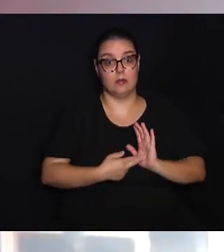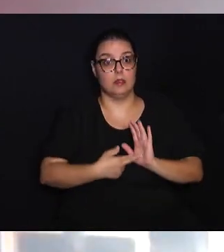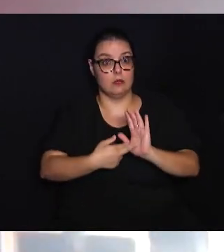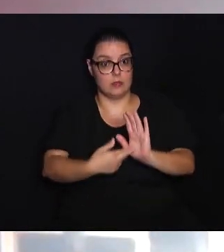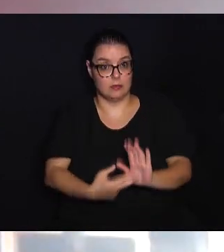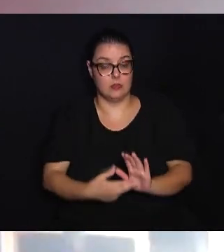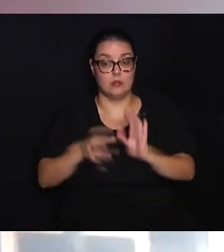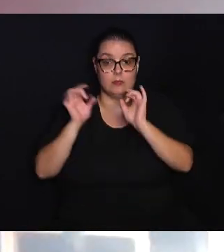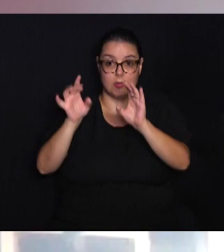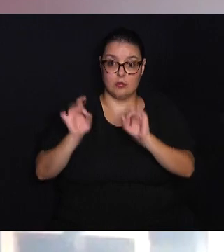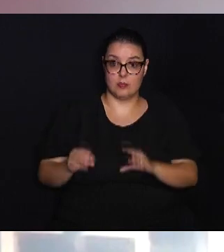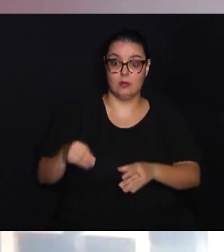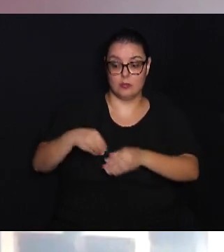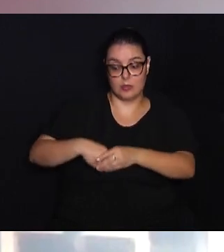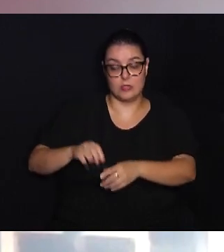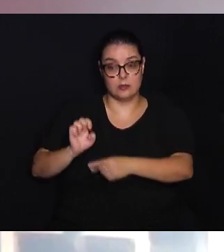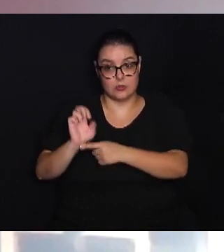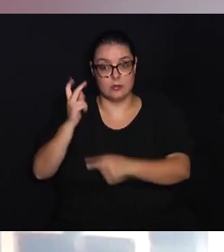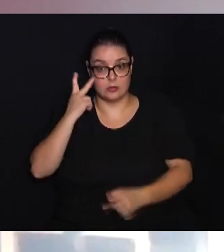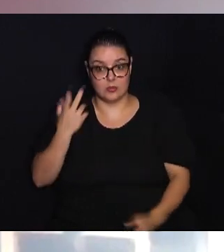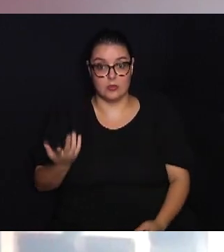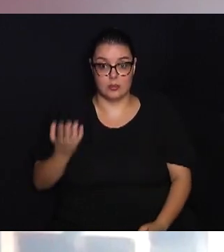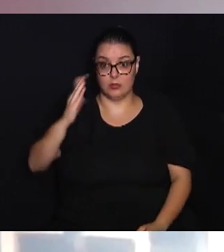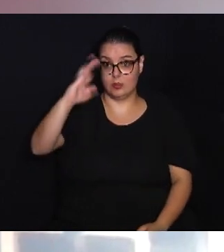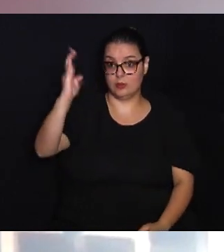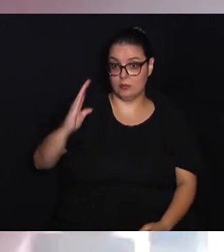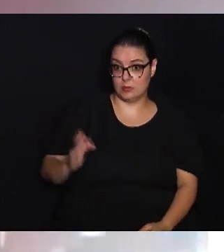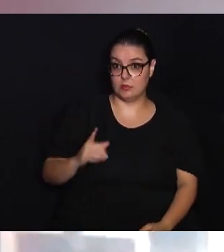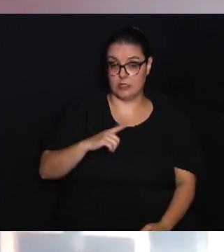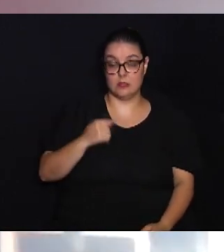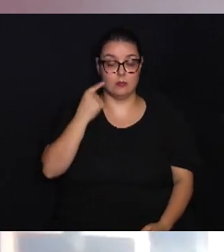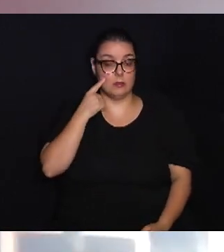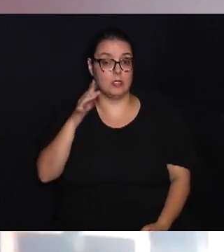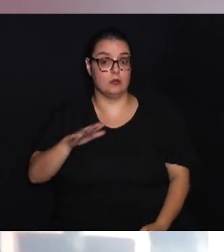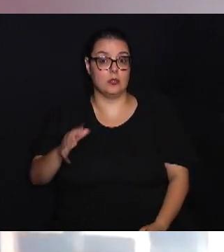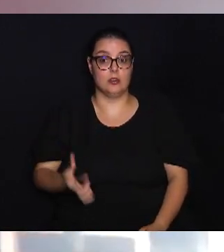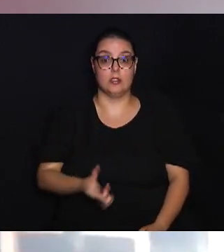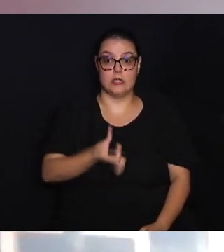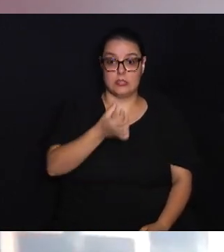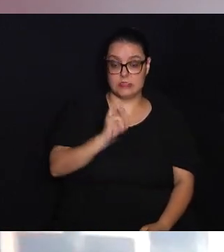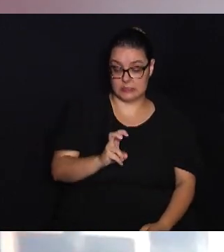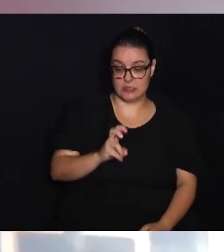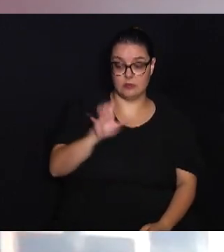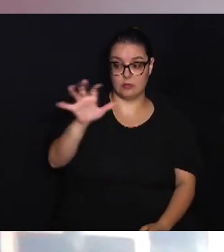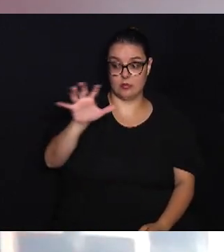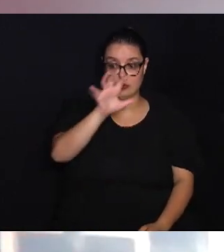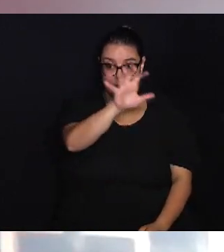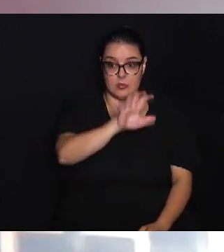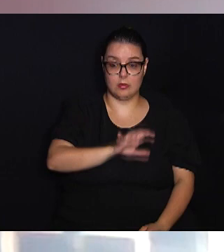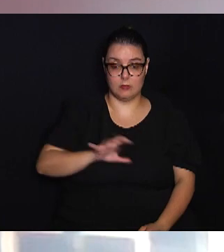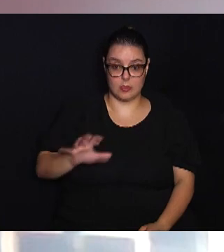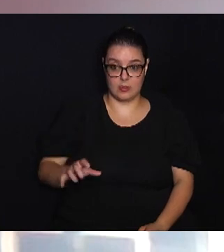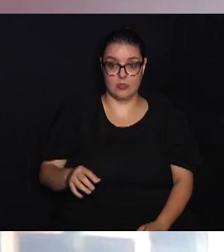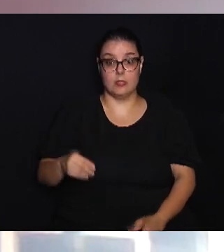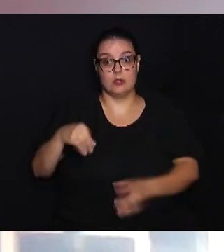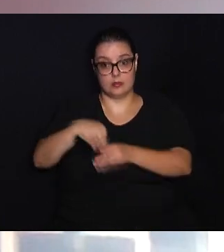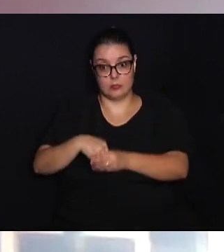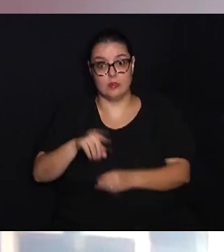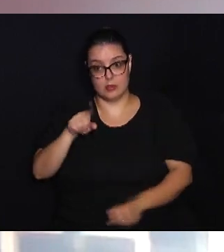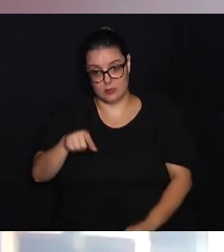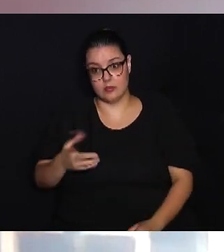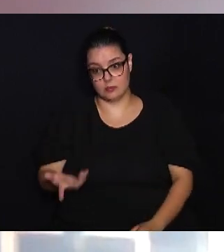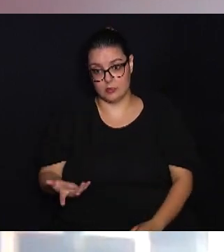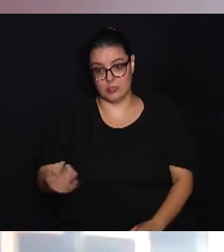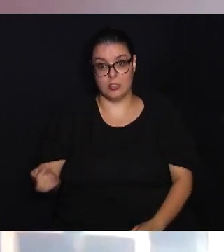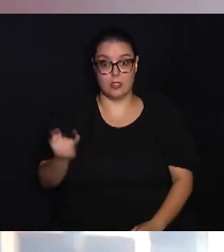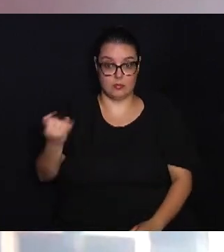da qual estou representando exclusiva para interior de São Paulo no Brasil para você ter uma ideia nós somos em cinco regiões uma delas é